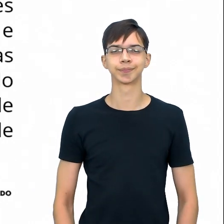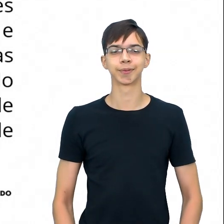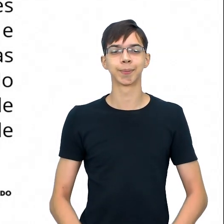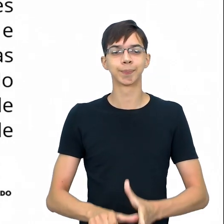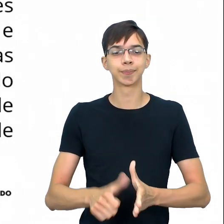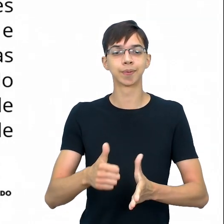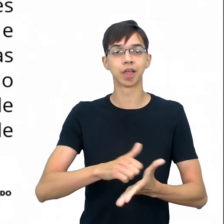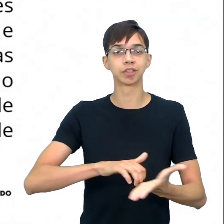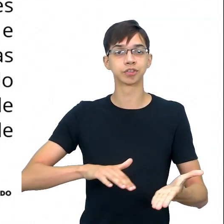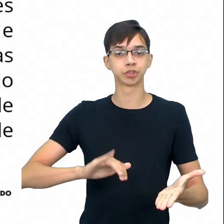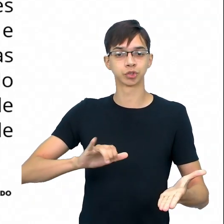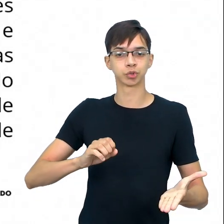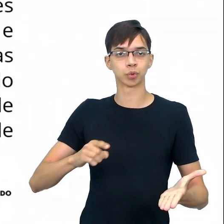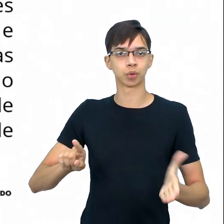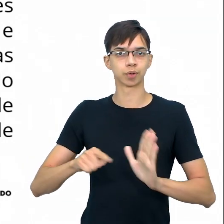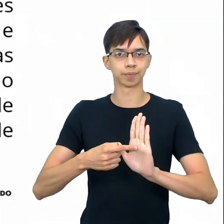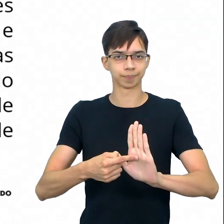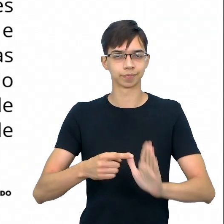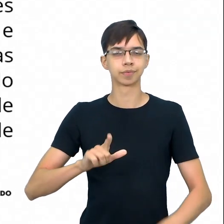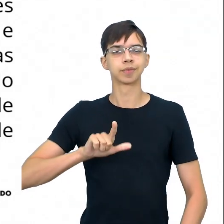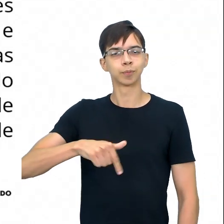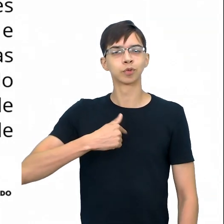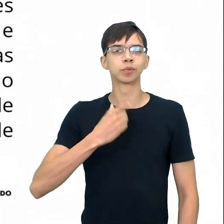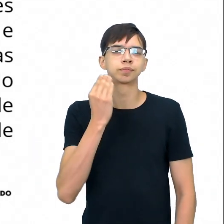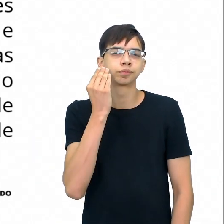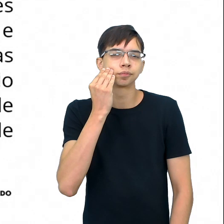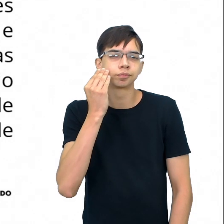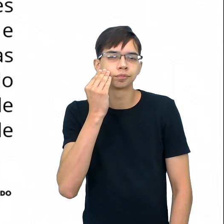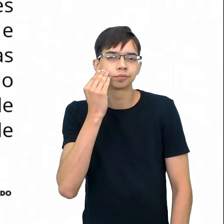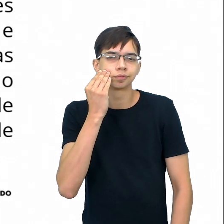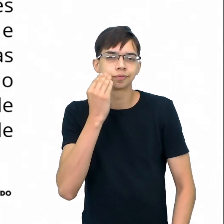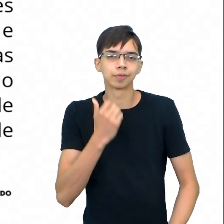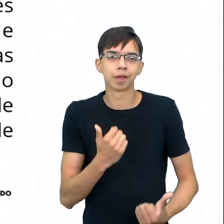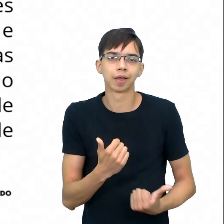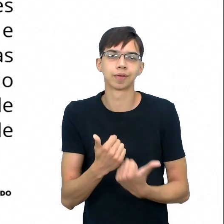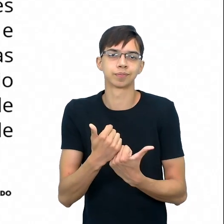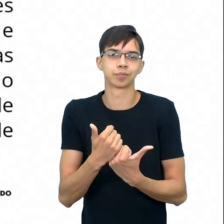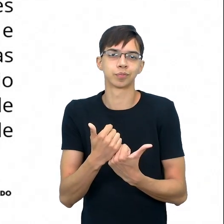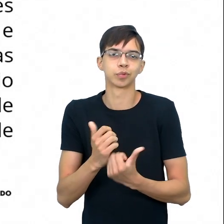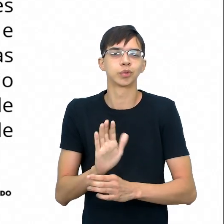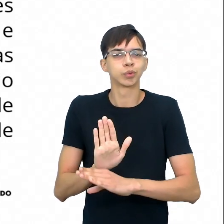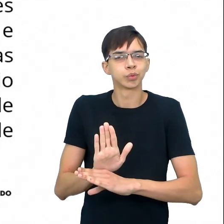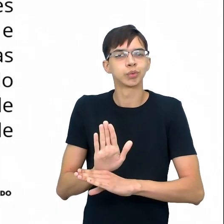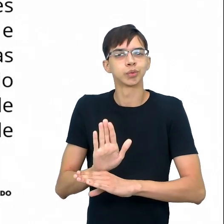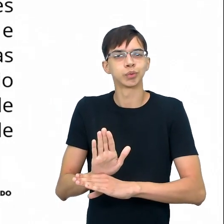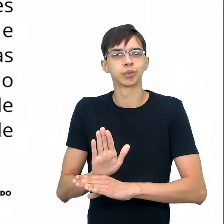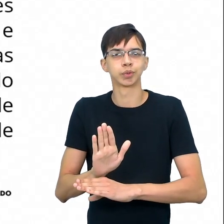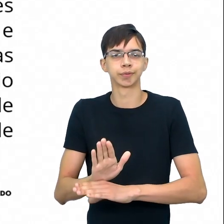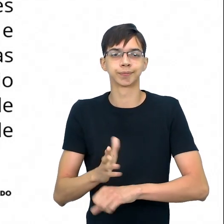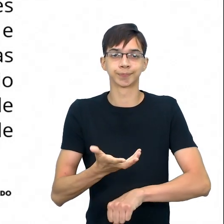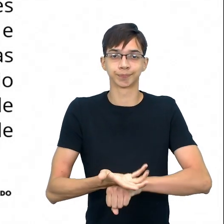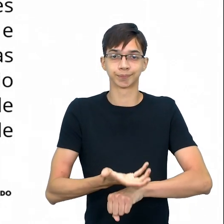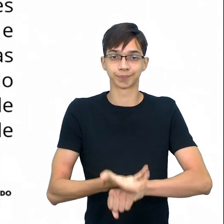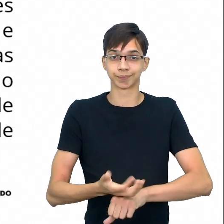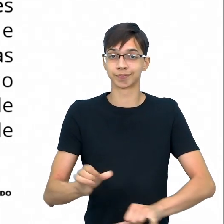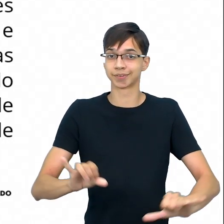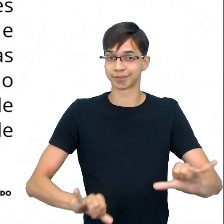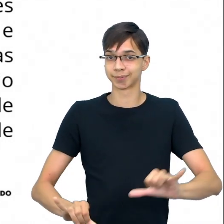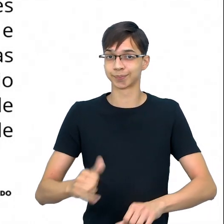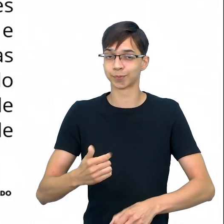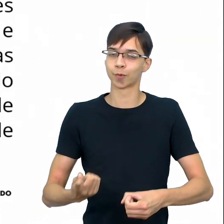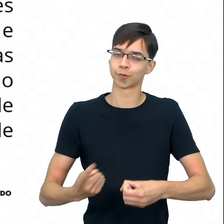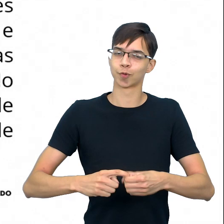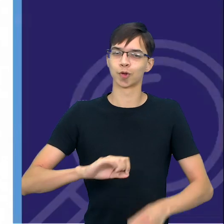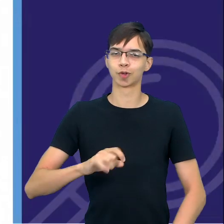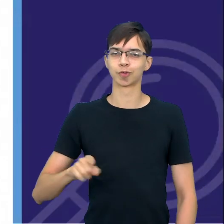o João, e depois eu vou tentar dar algum apoio aí para a disciplina de Química. Volto para você,